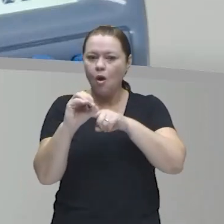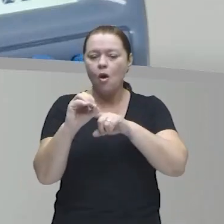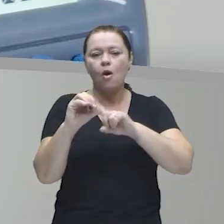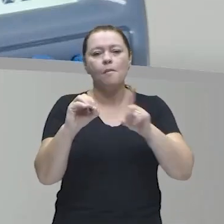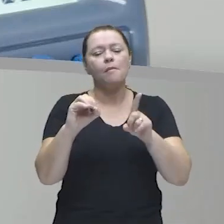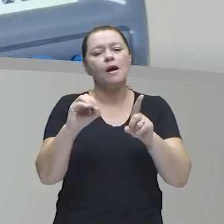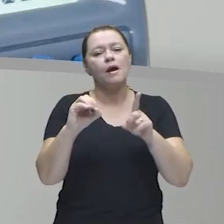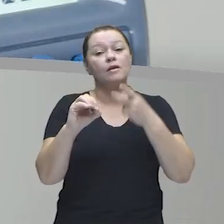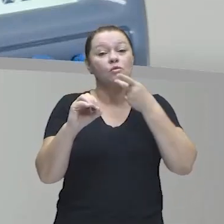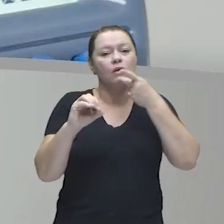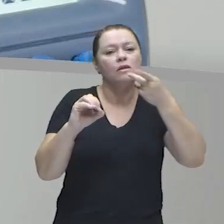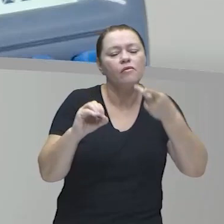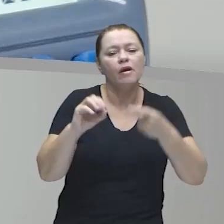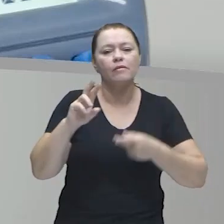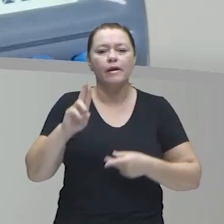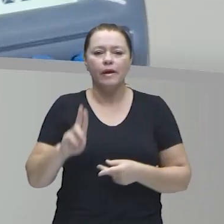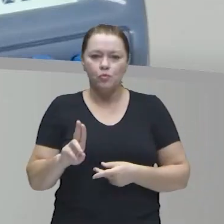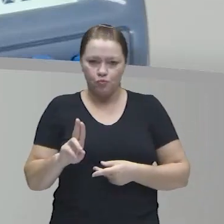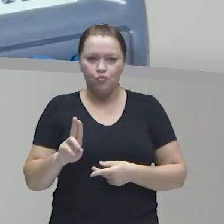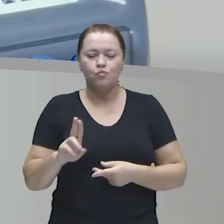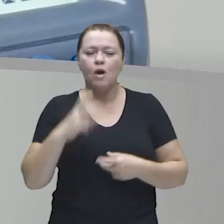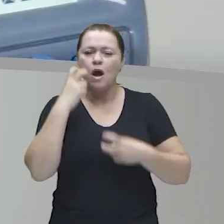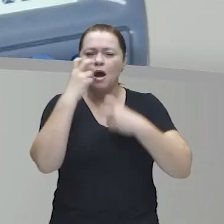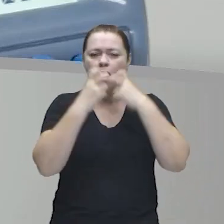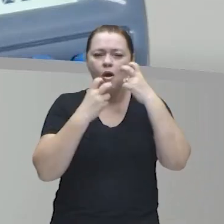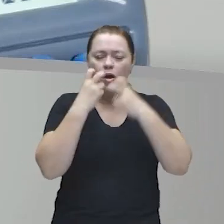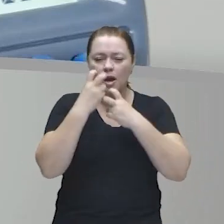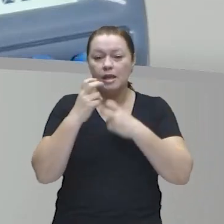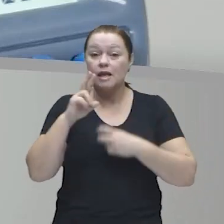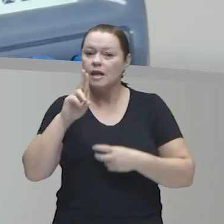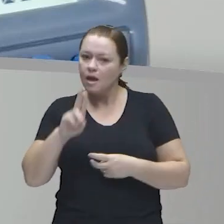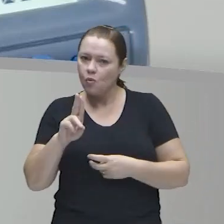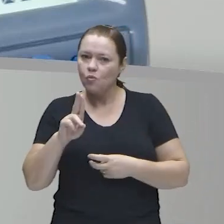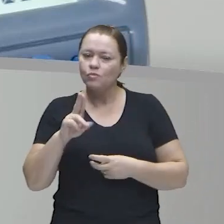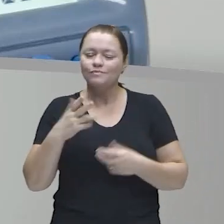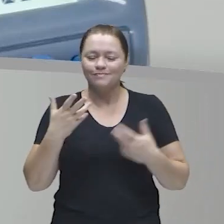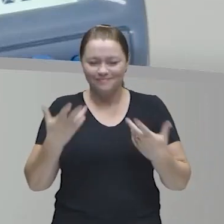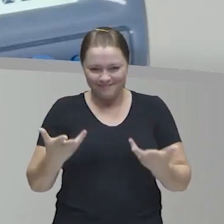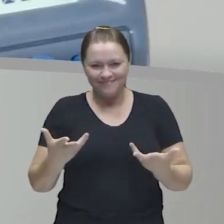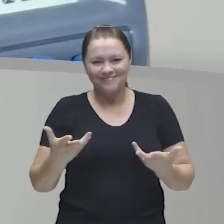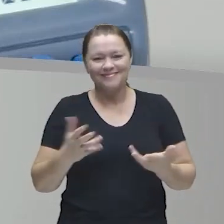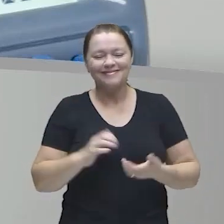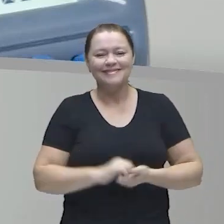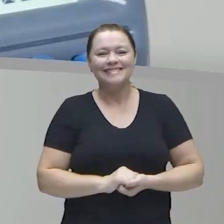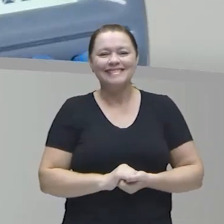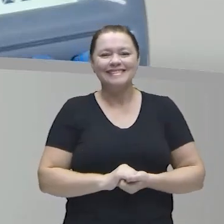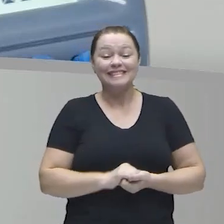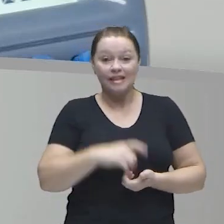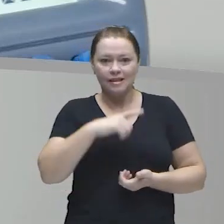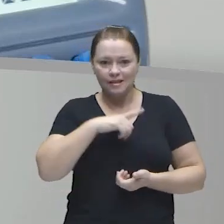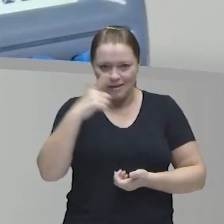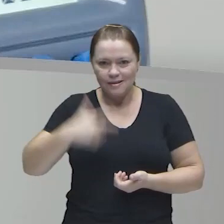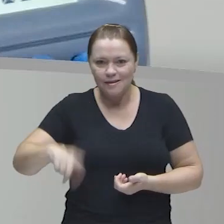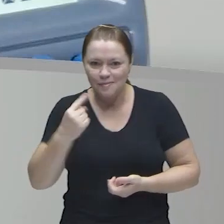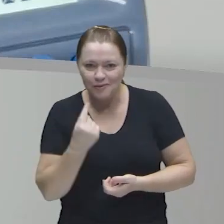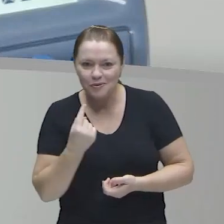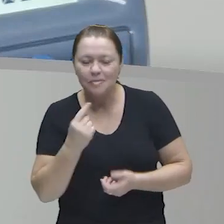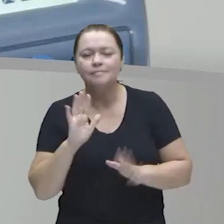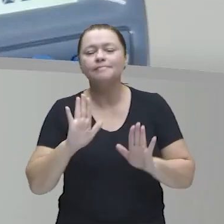a pronúncia, a oralidade, o som é U no final. Mais uma? Vamos mais